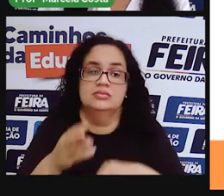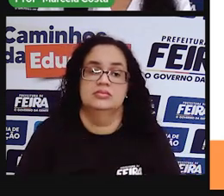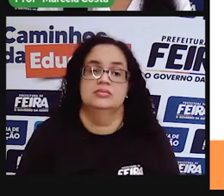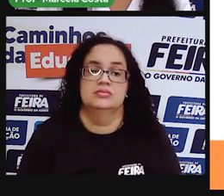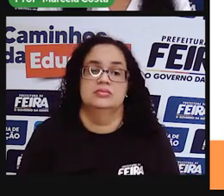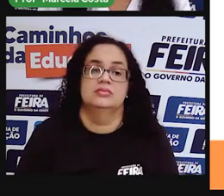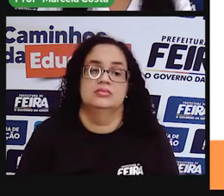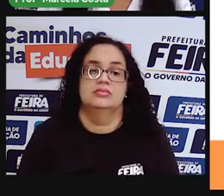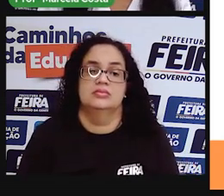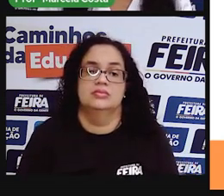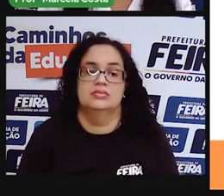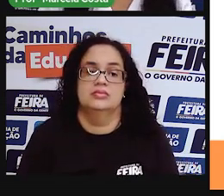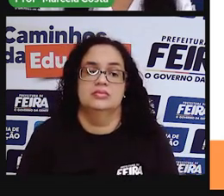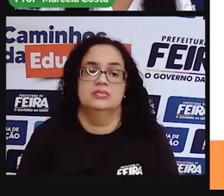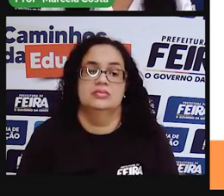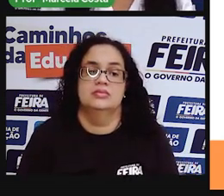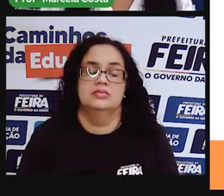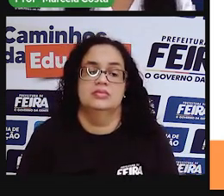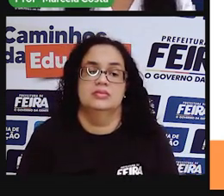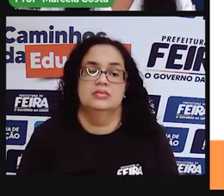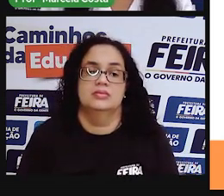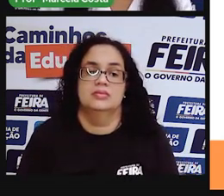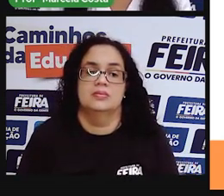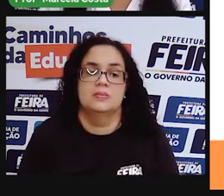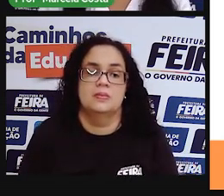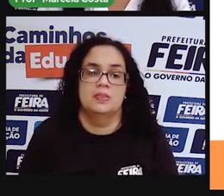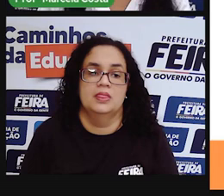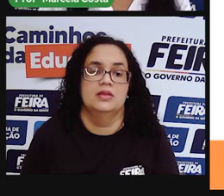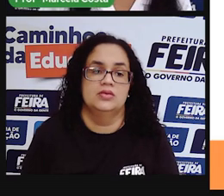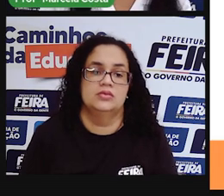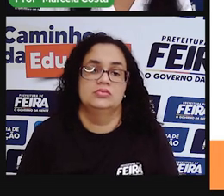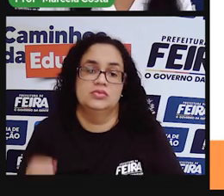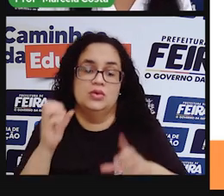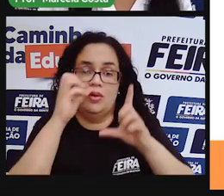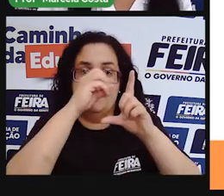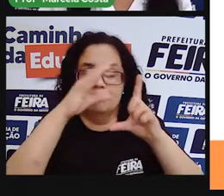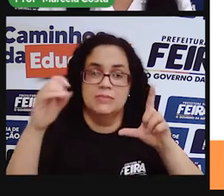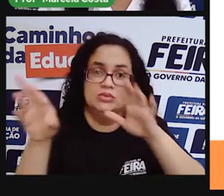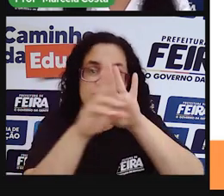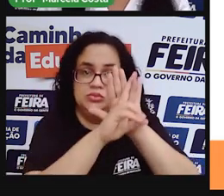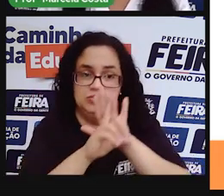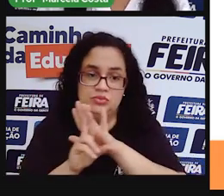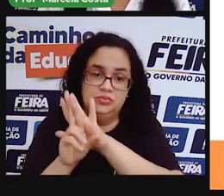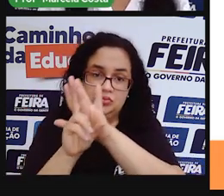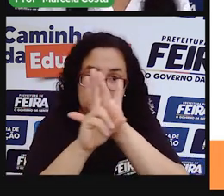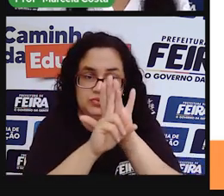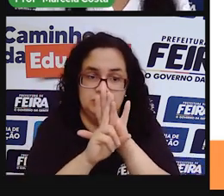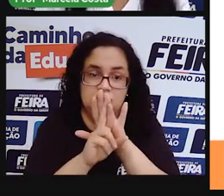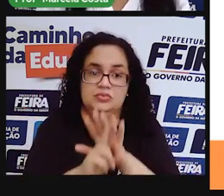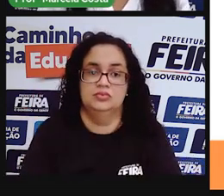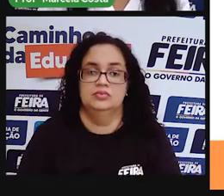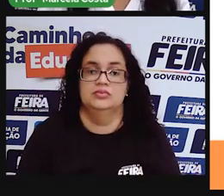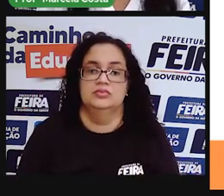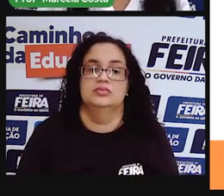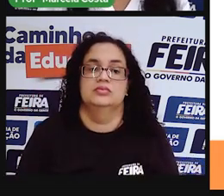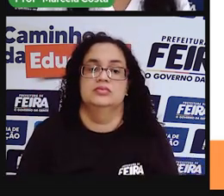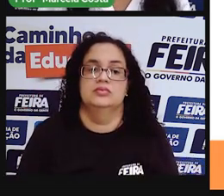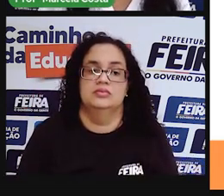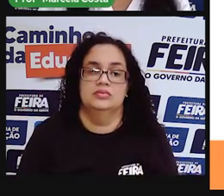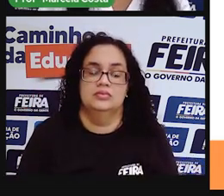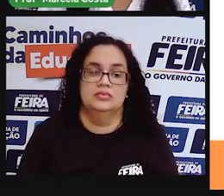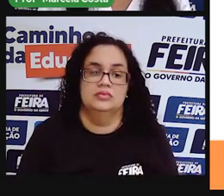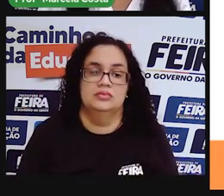aplicativos de teclado do celular, você encontra vários emojis para representar as emoções, para representar